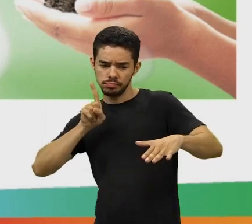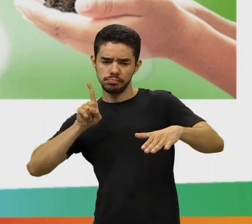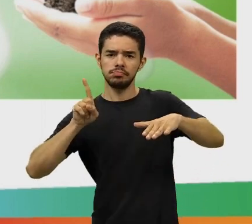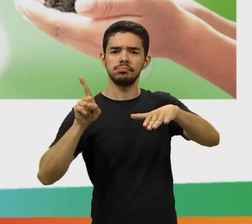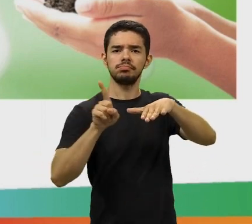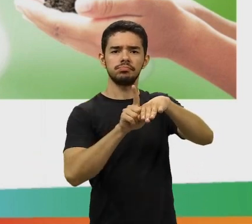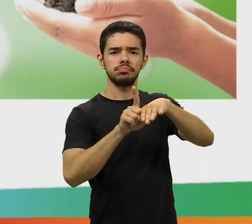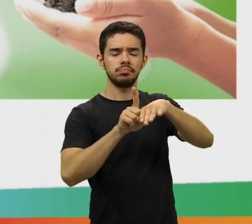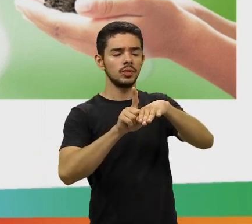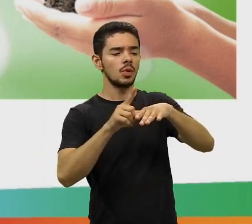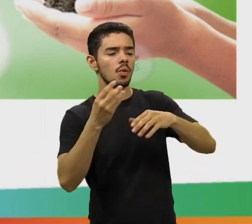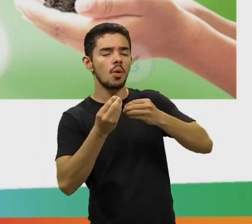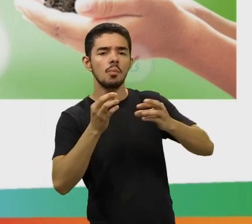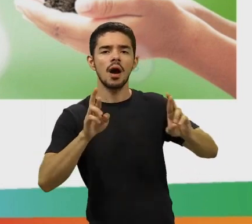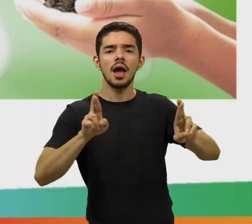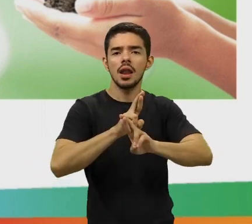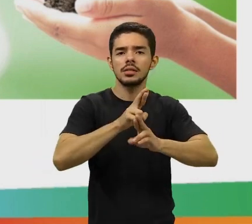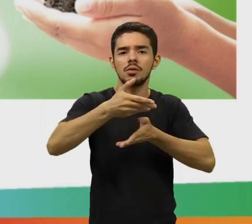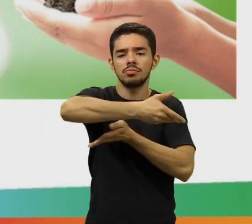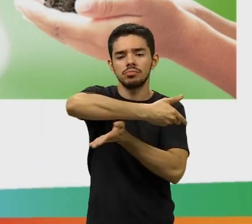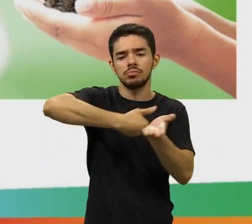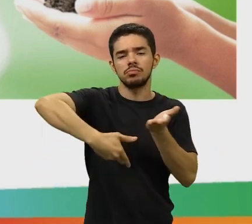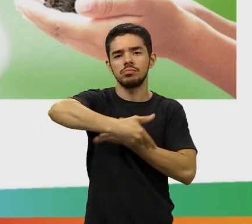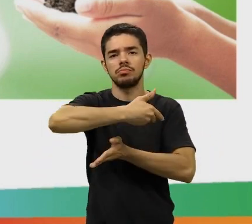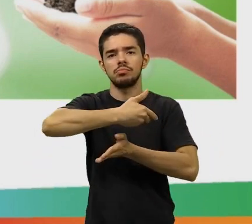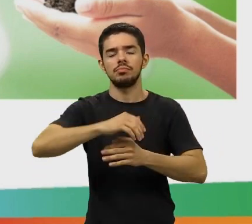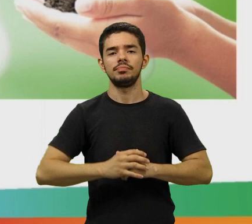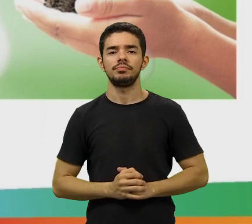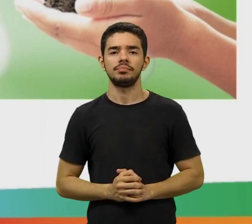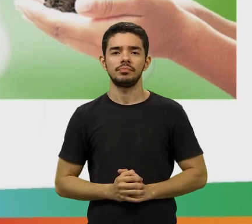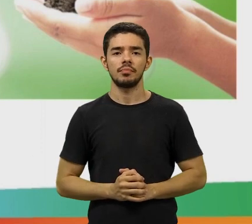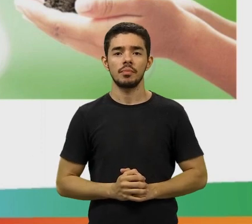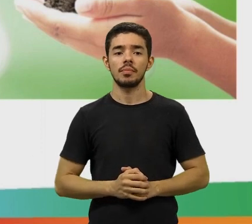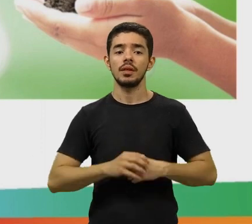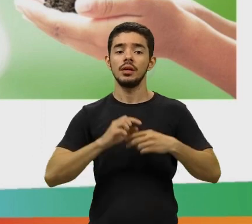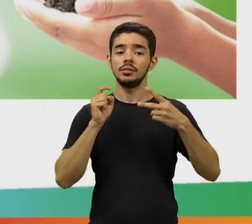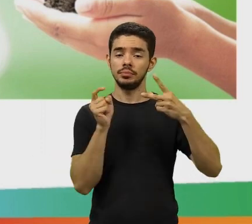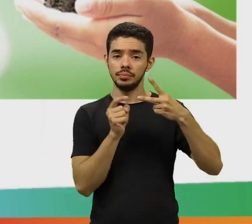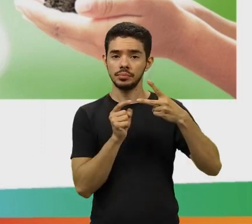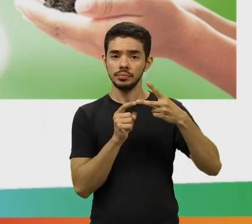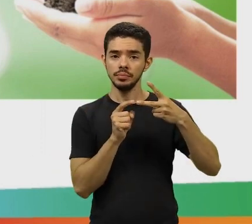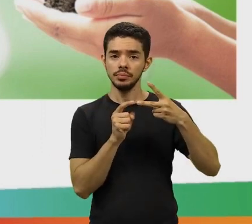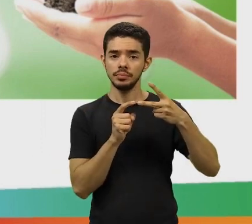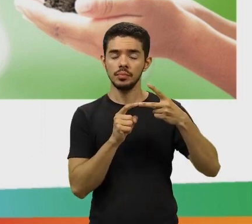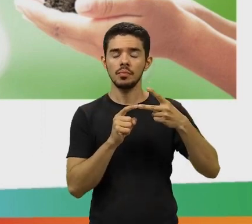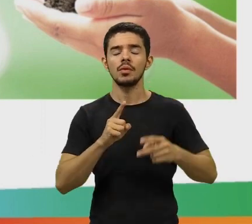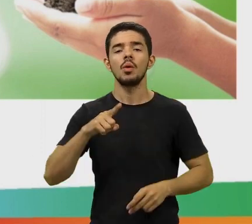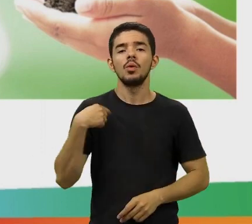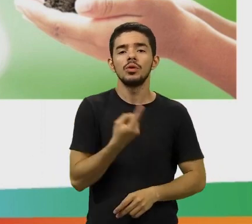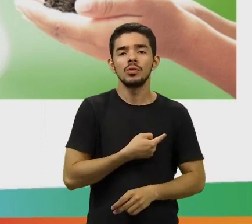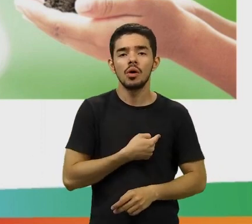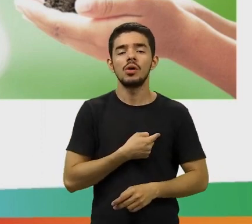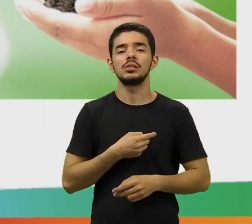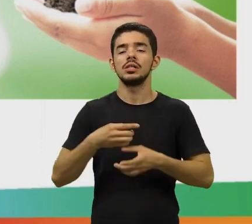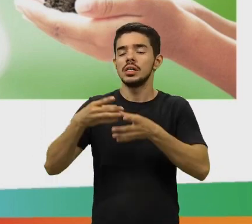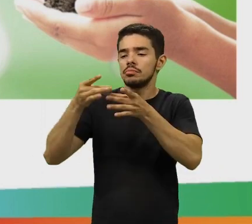naquele ambiente e como é essa relação entre eles, certo? E o segundo tópico é para que nós venhamos definir